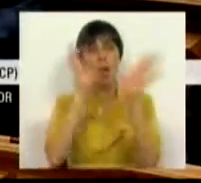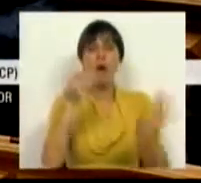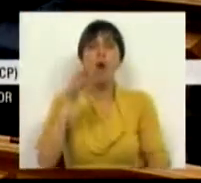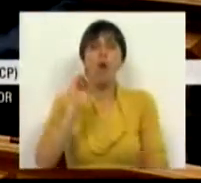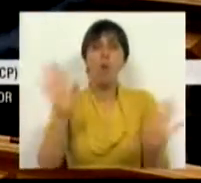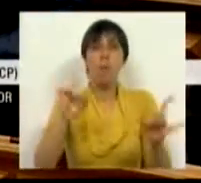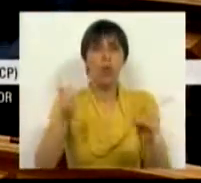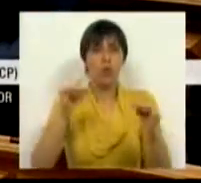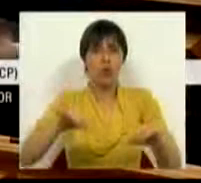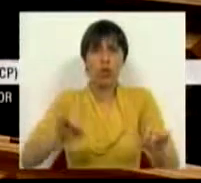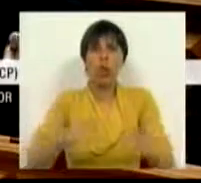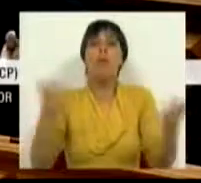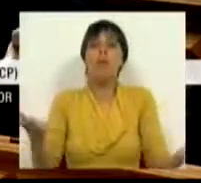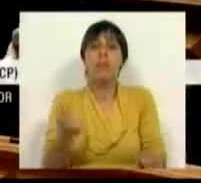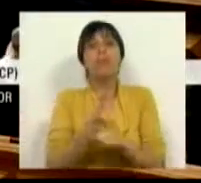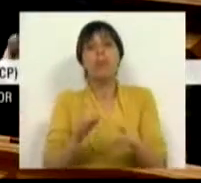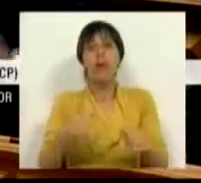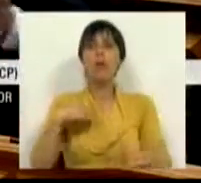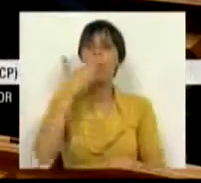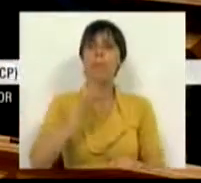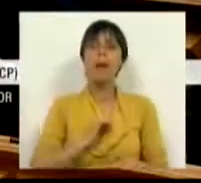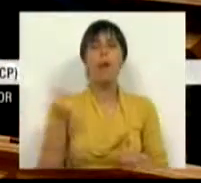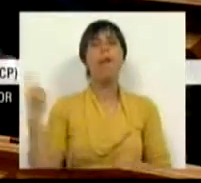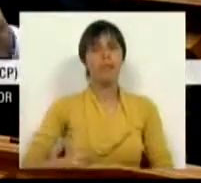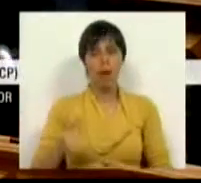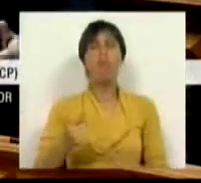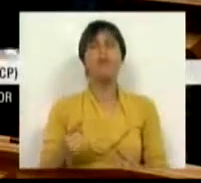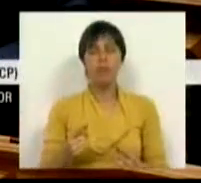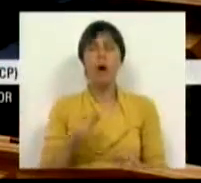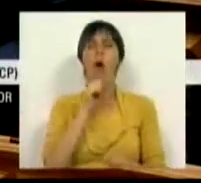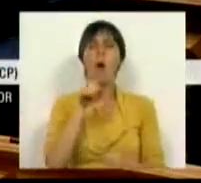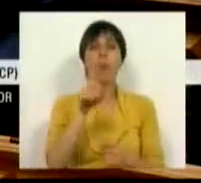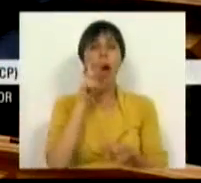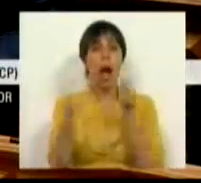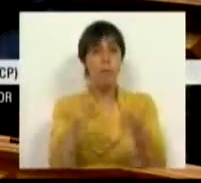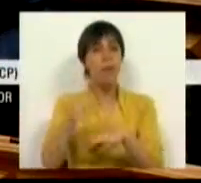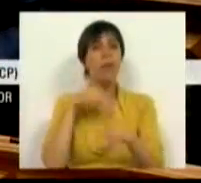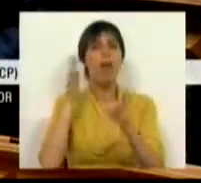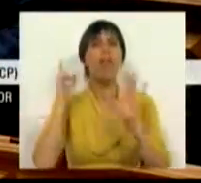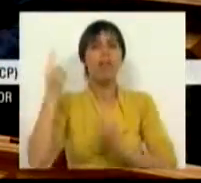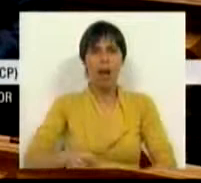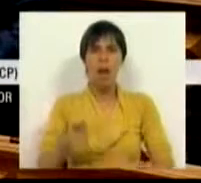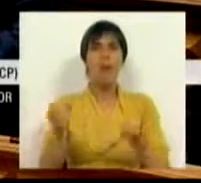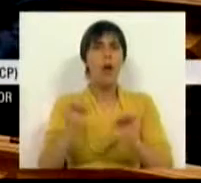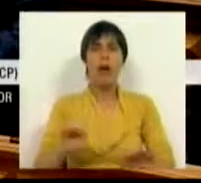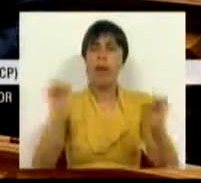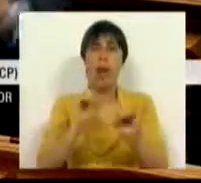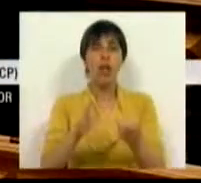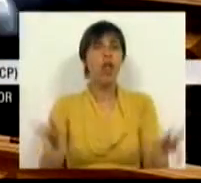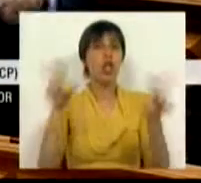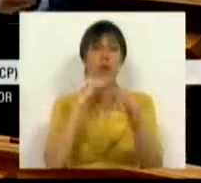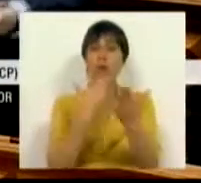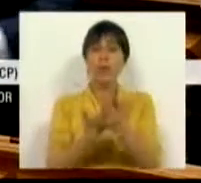Partido Socialista não está de acordo. E, por conseguinte, parece-nos que deve ser considerada a oportunidade desta apreciação parlamentar, porque ela